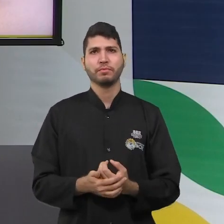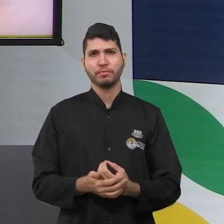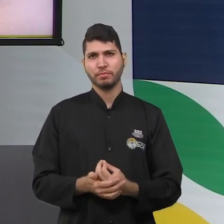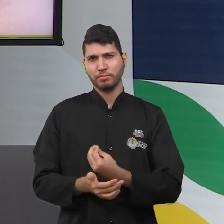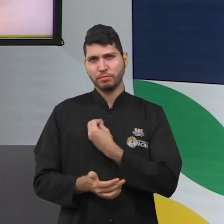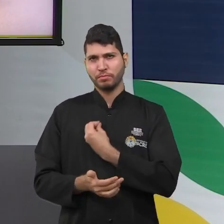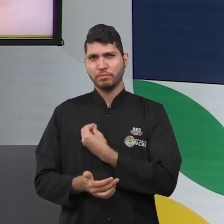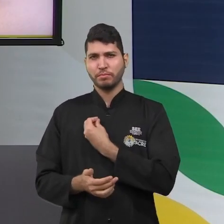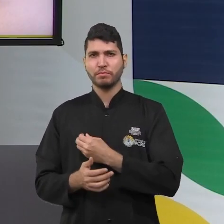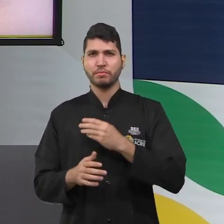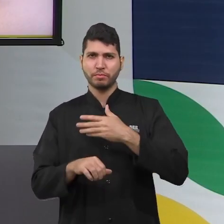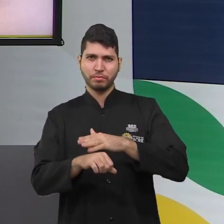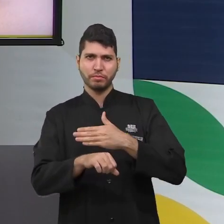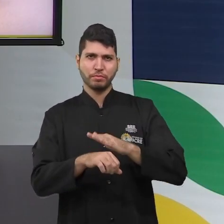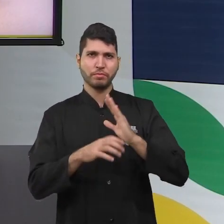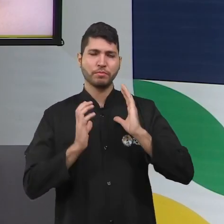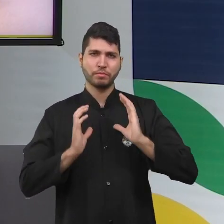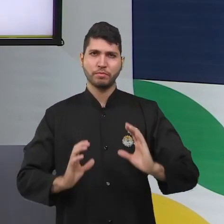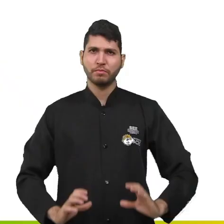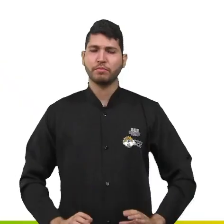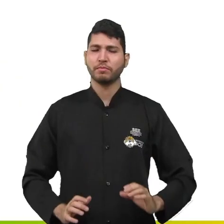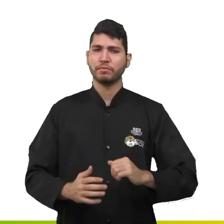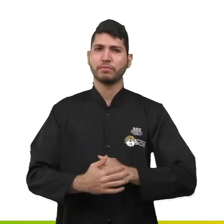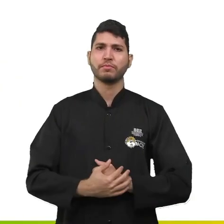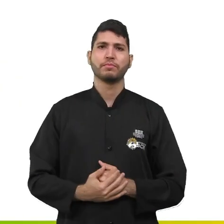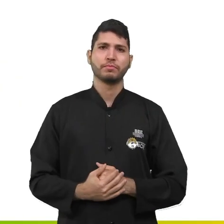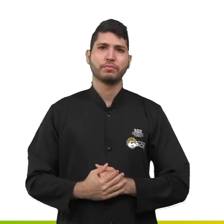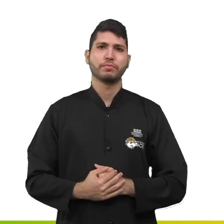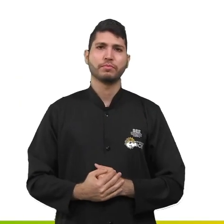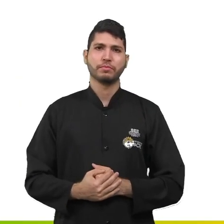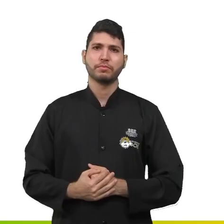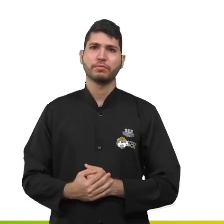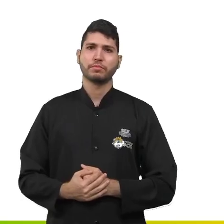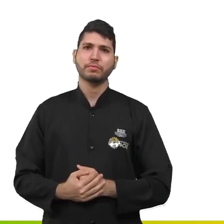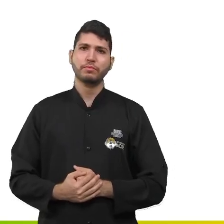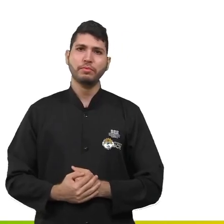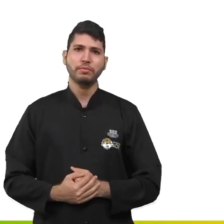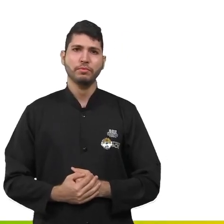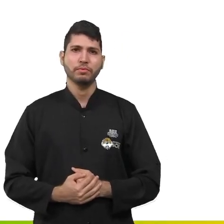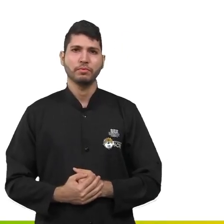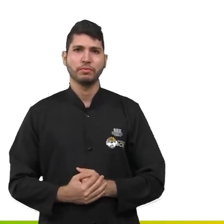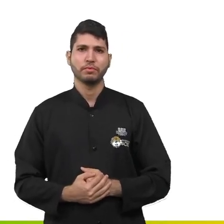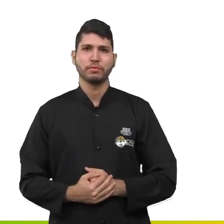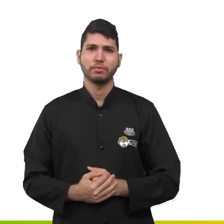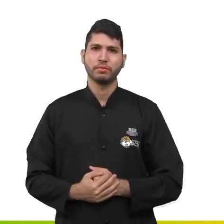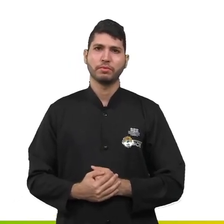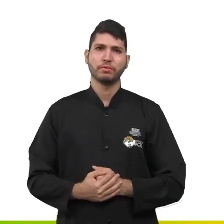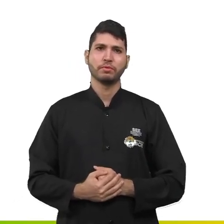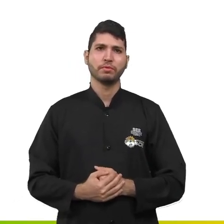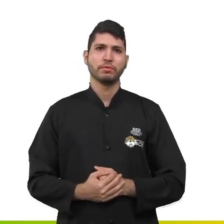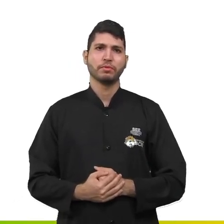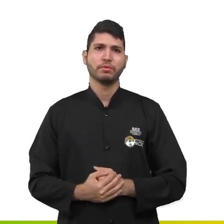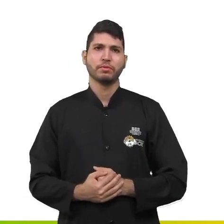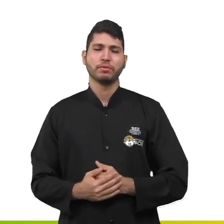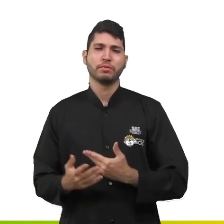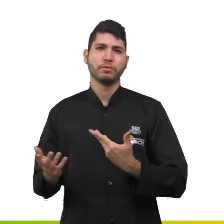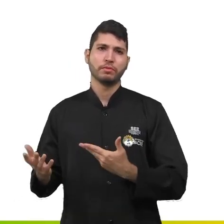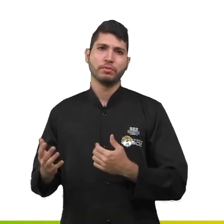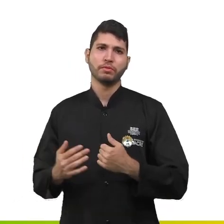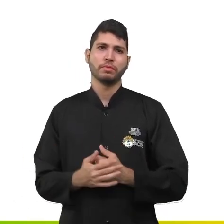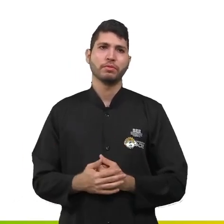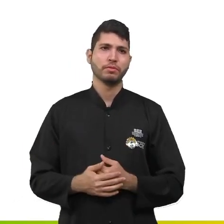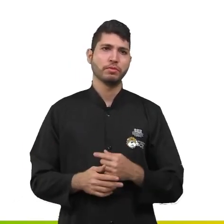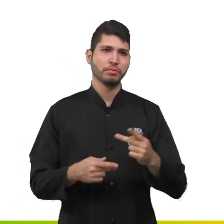fato cidadã, prática cidadã, tá bom? Então, vamos avançar. Aqui temos alguns exemplos factuais de projetos